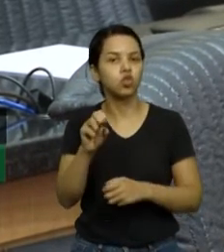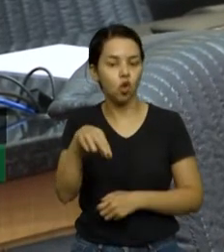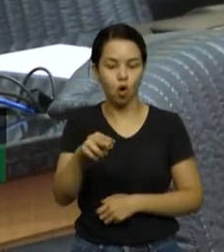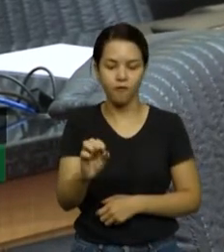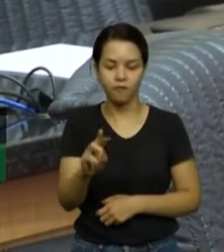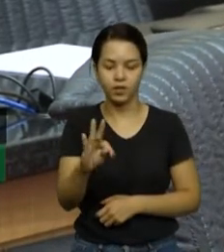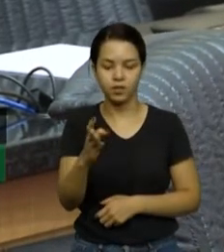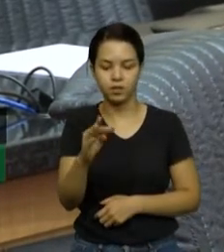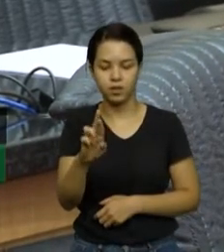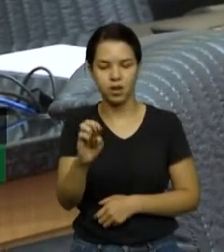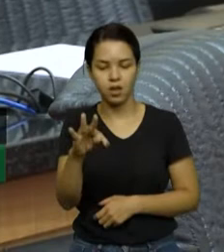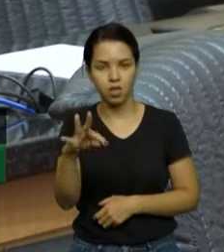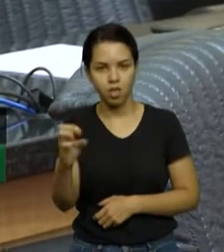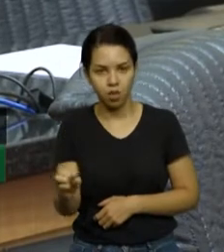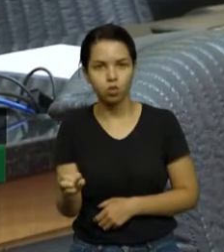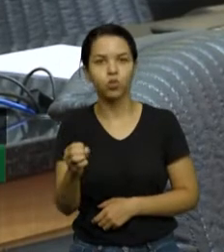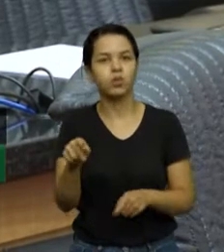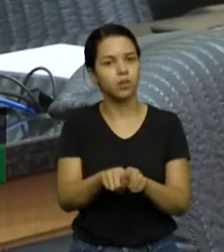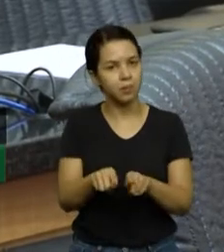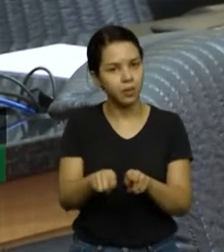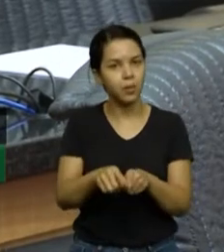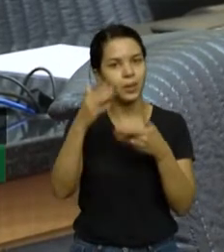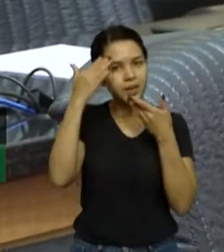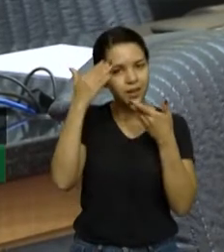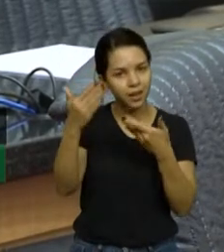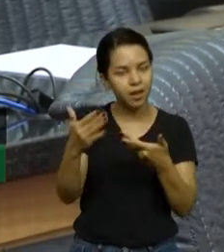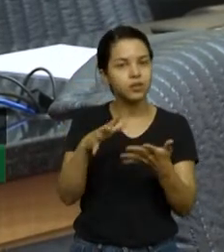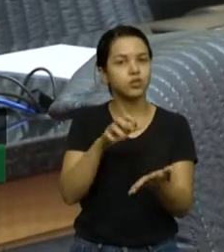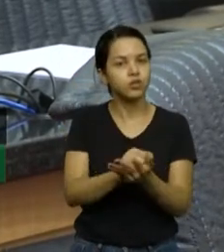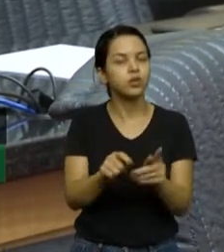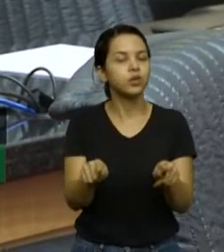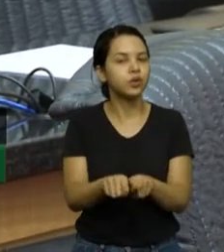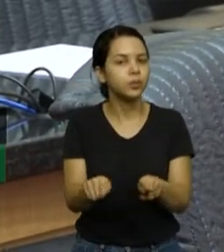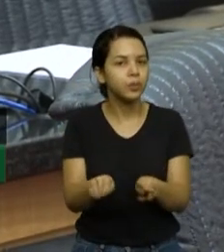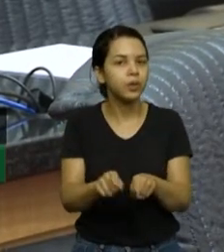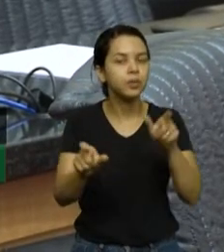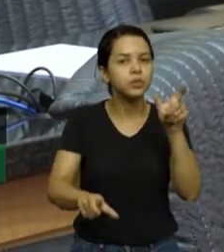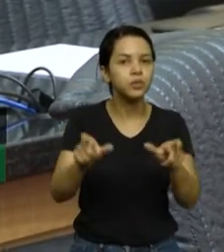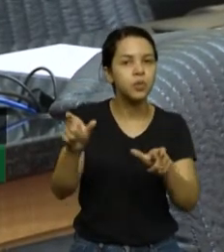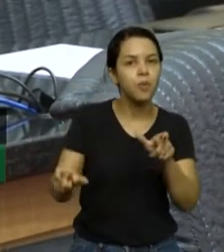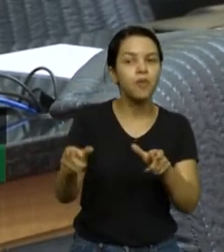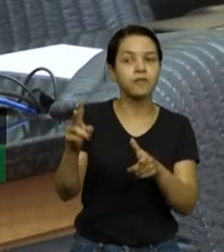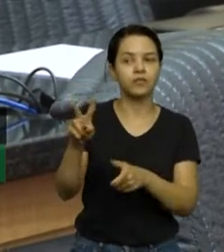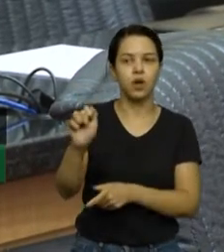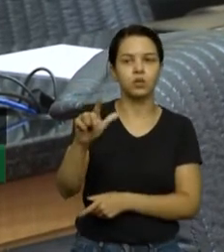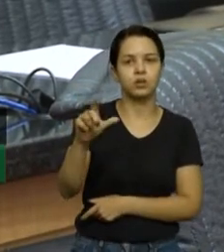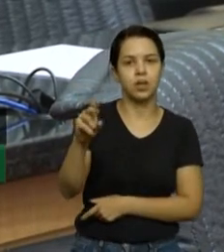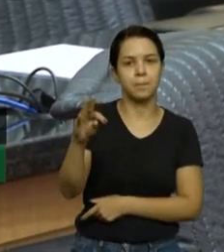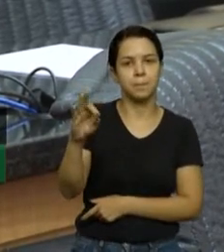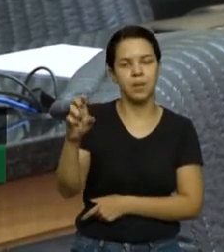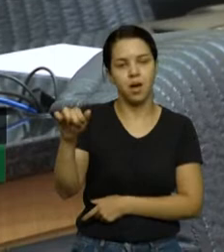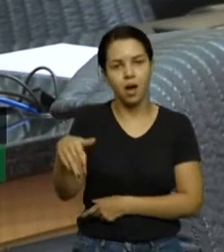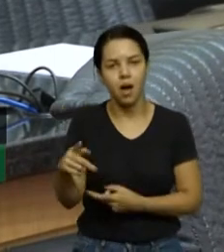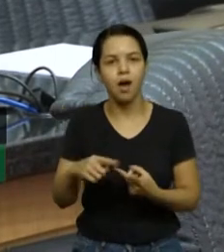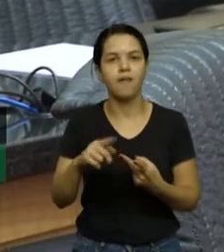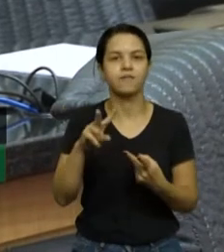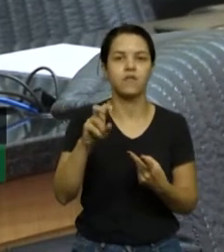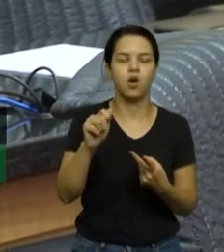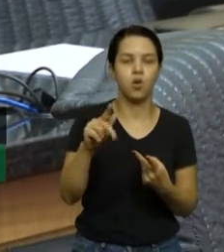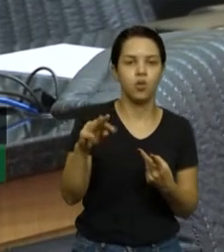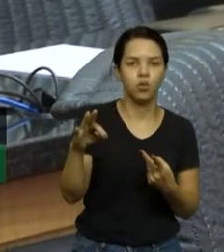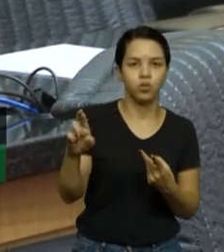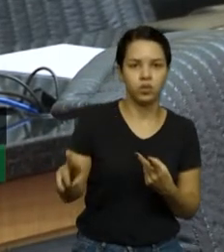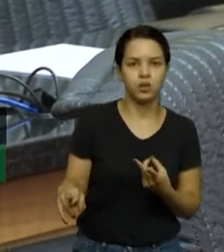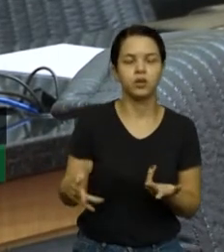vinda. E eu também queria fazer o registro dessas pessoas, o seu Valdemar, que aqui está, o seu Walter, que é o nosso suplente de vereador,